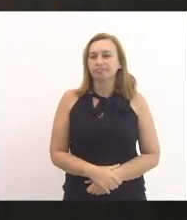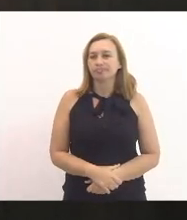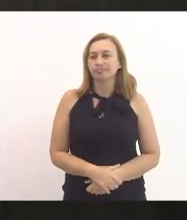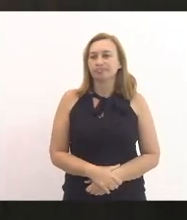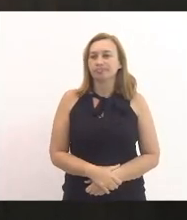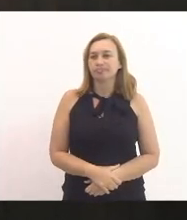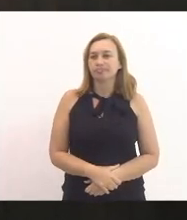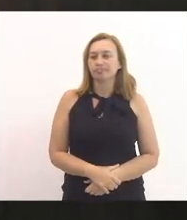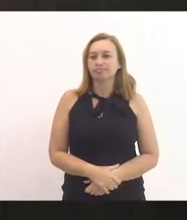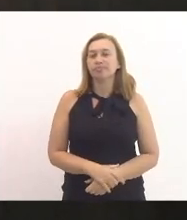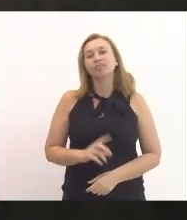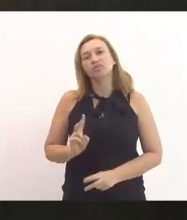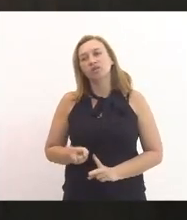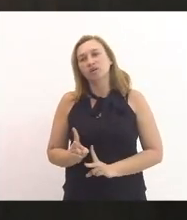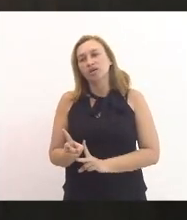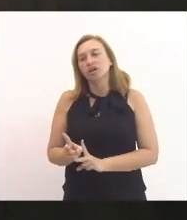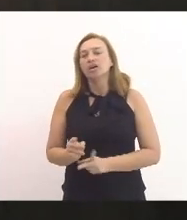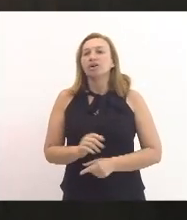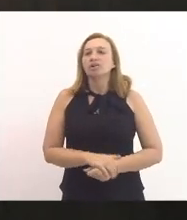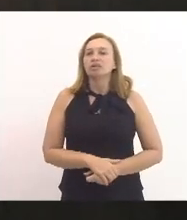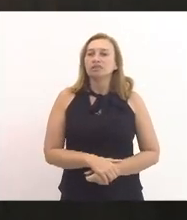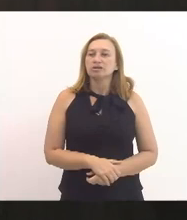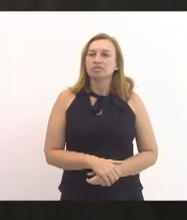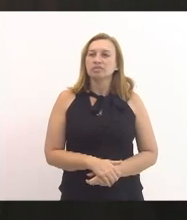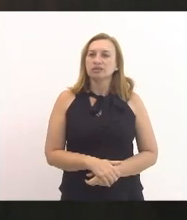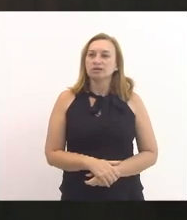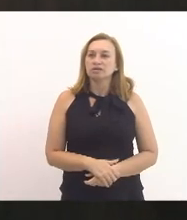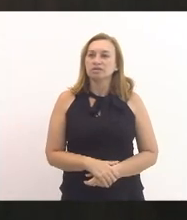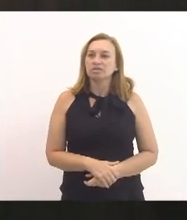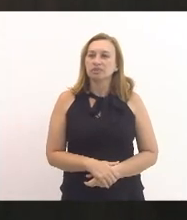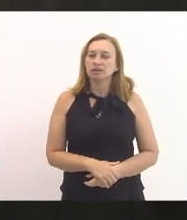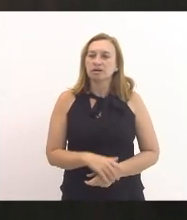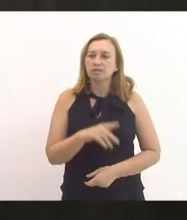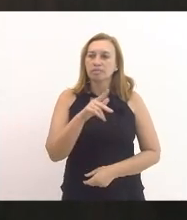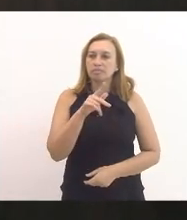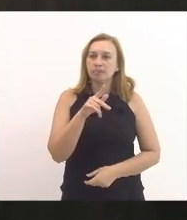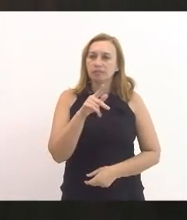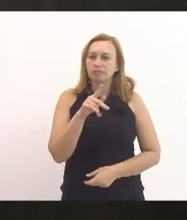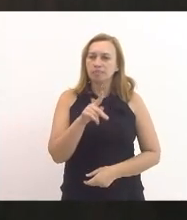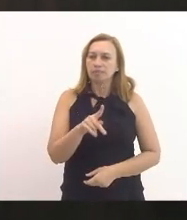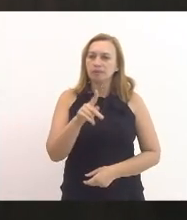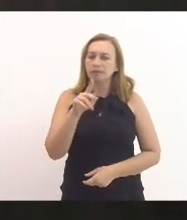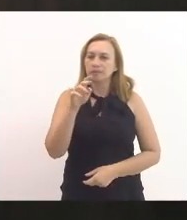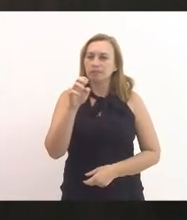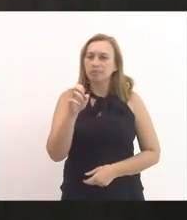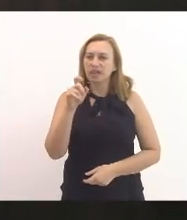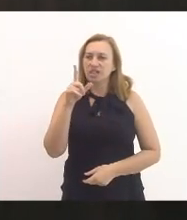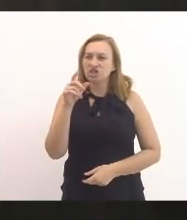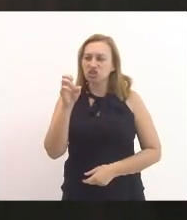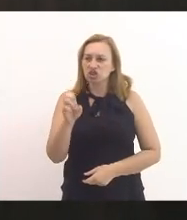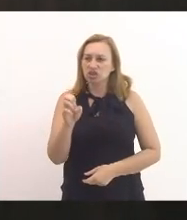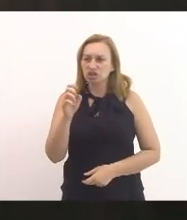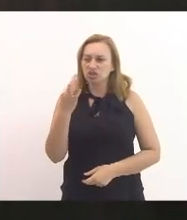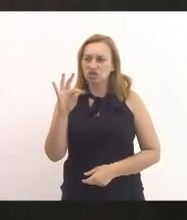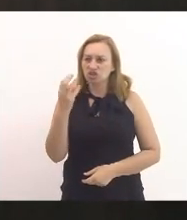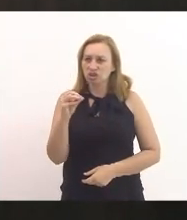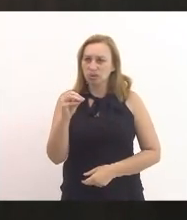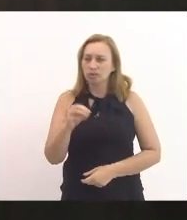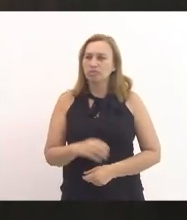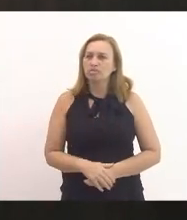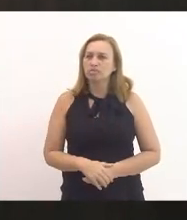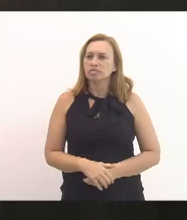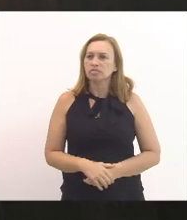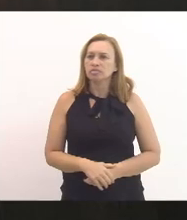é bem dando continuidade passar a palavra da aperj Thiago hermida fazer os da